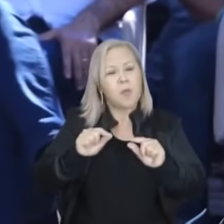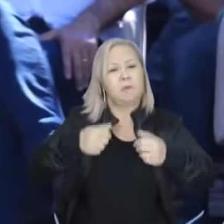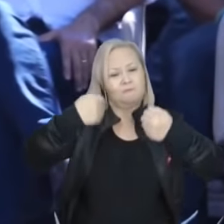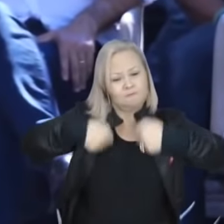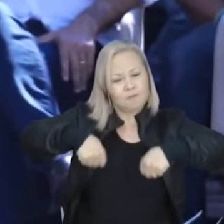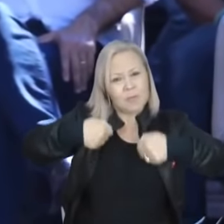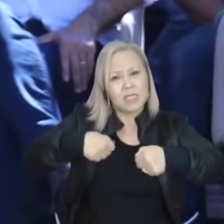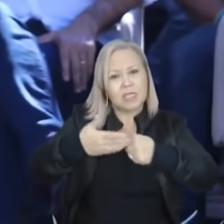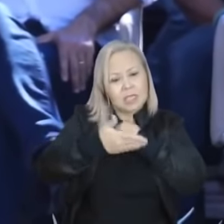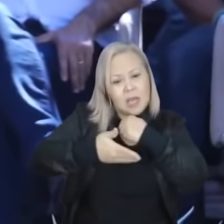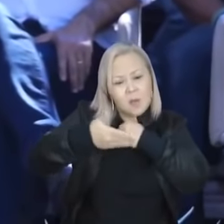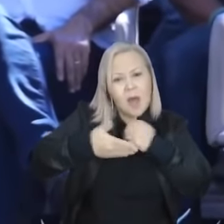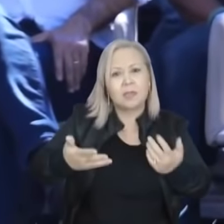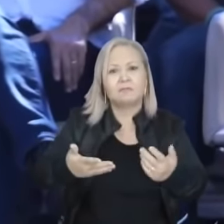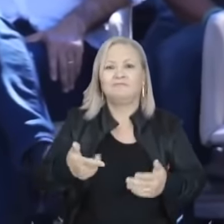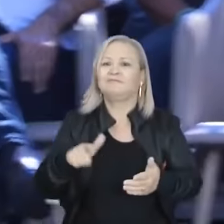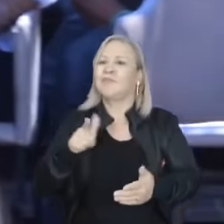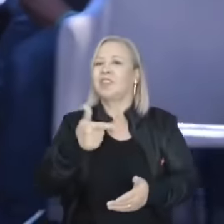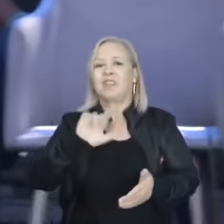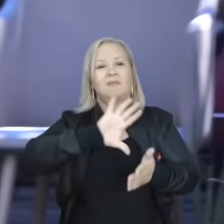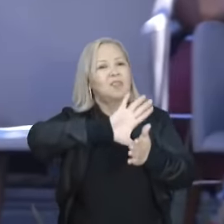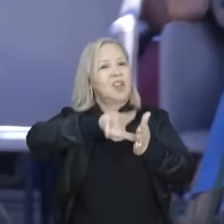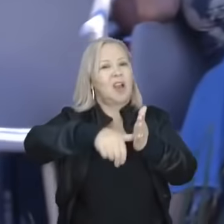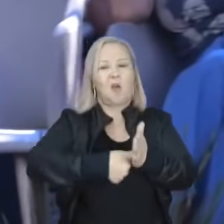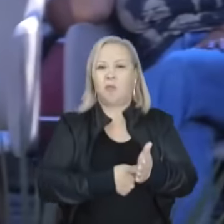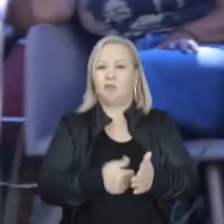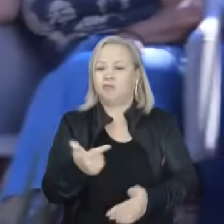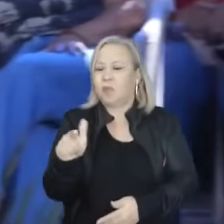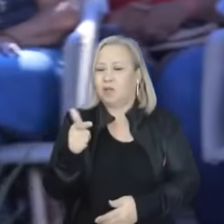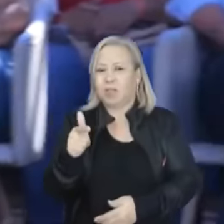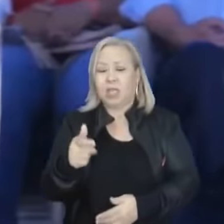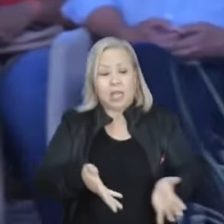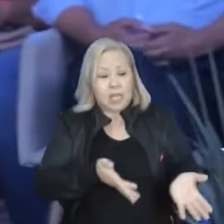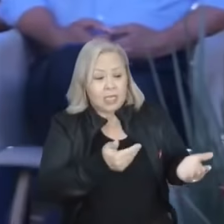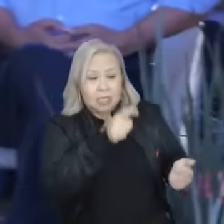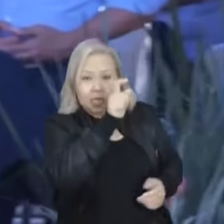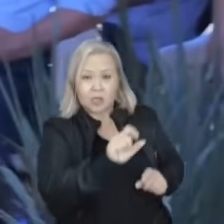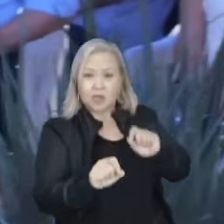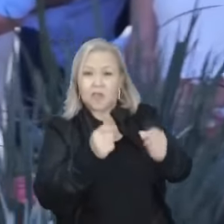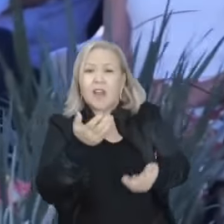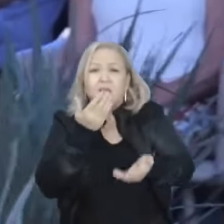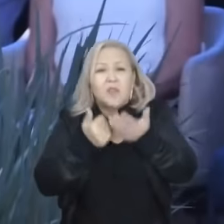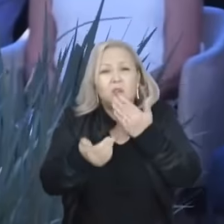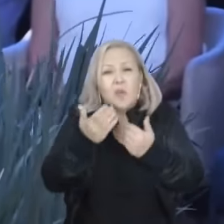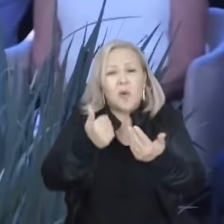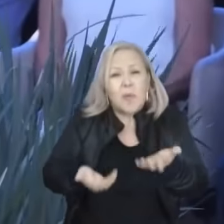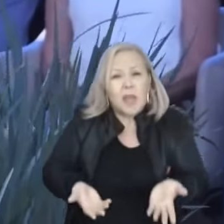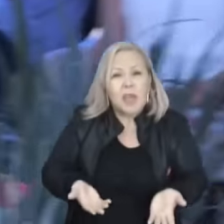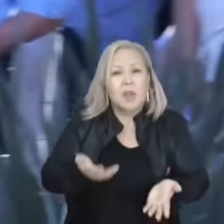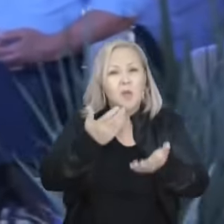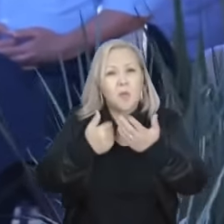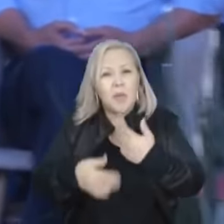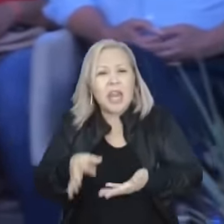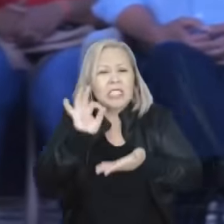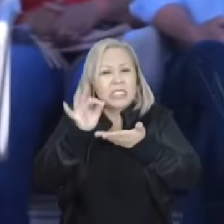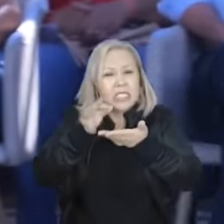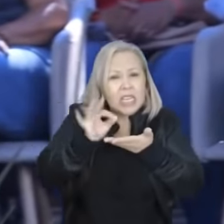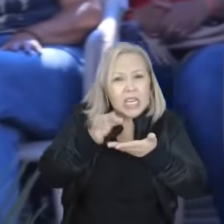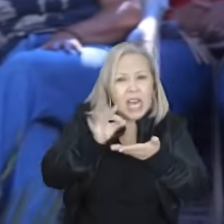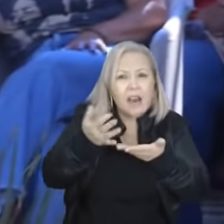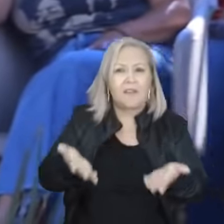roubo. Não tinha roubo. Se esse jovem tivesse o que comer, se ele tivesse o que tomar café, o que almoçar e o que